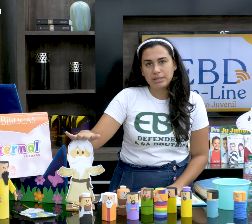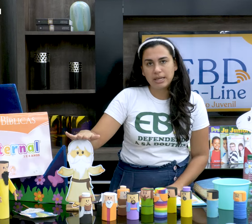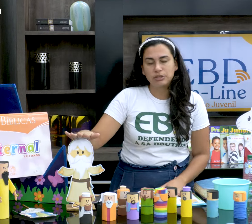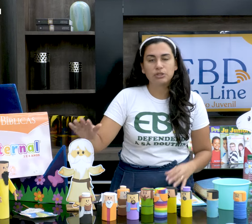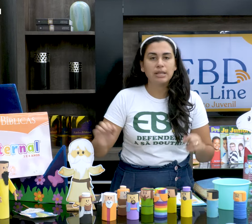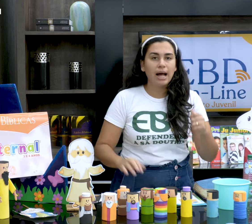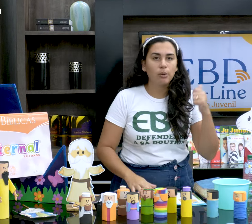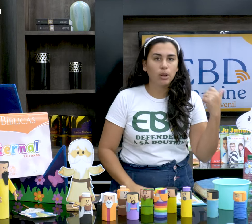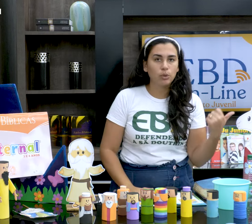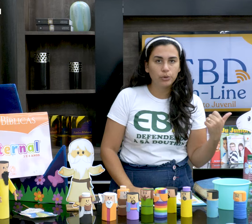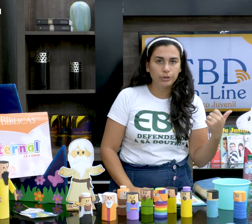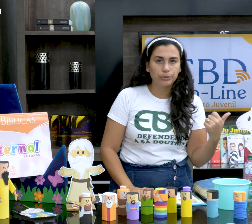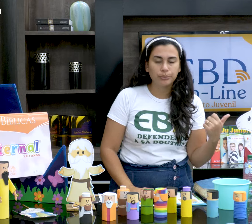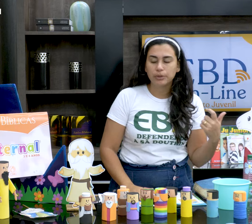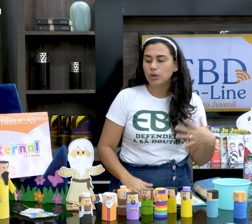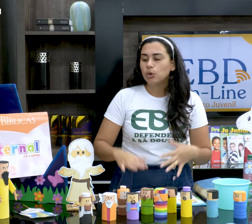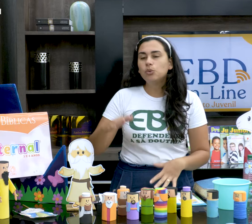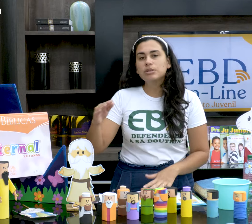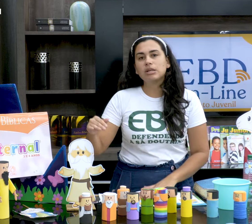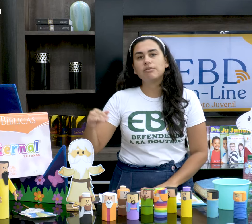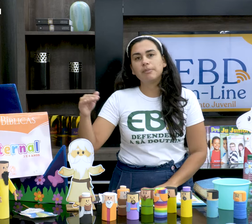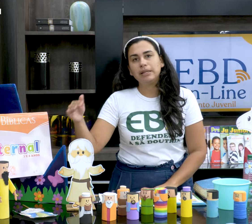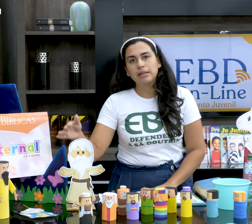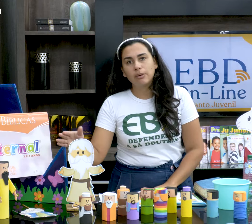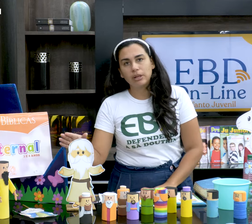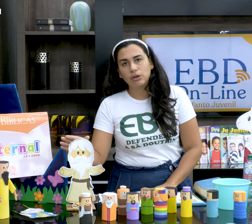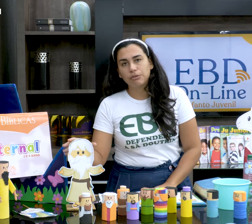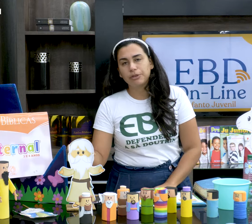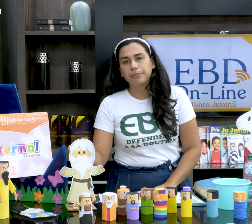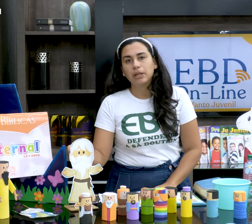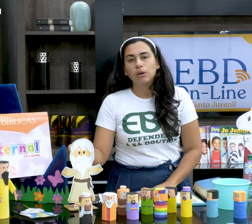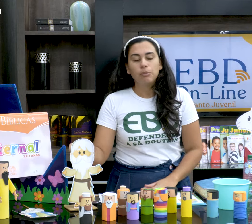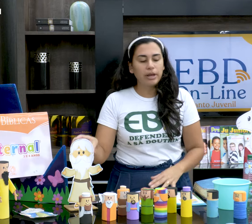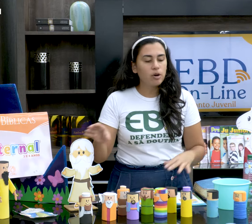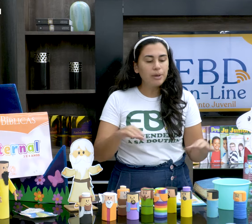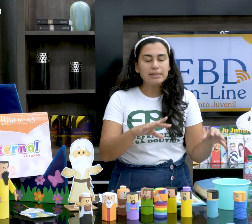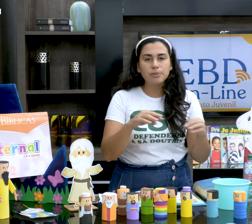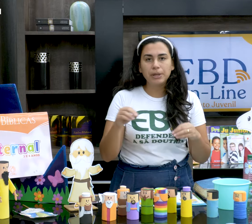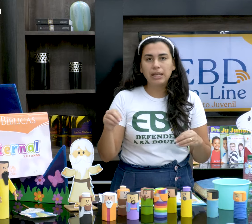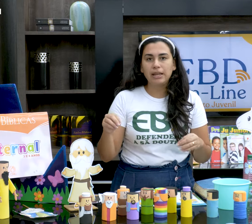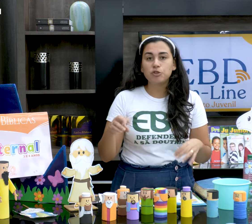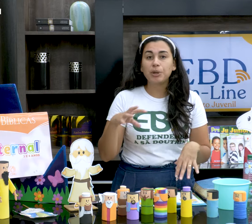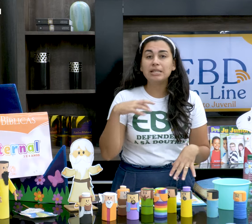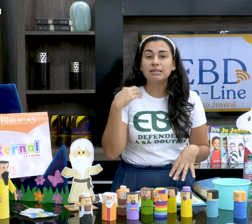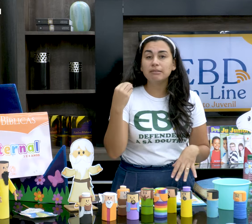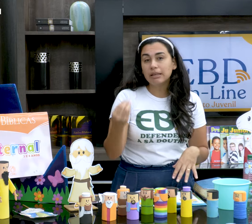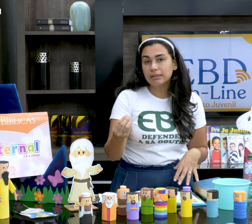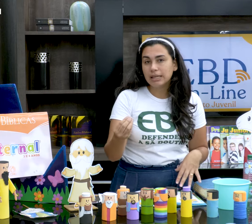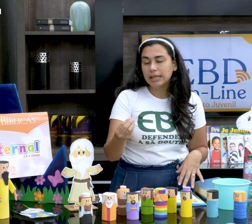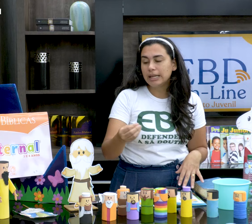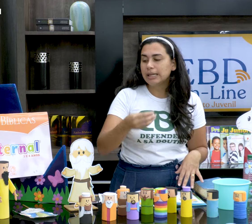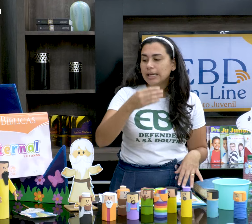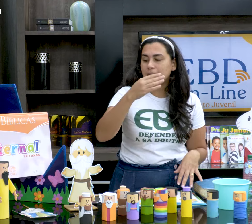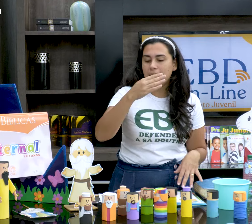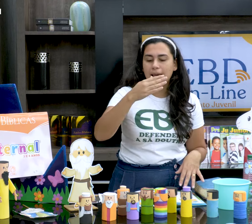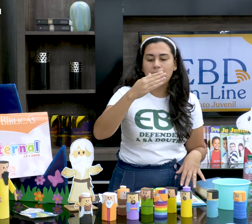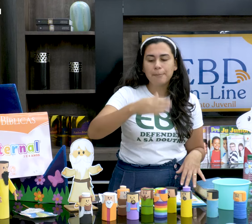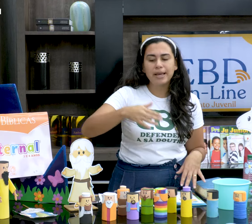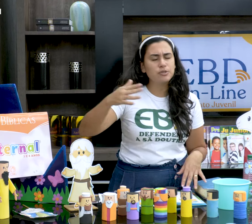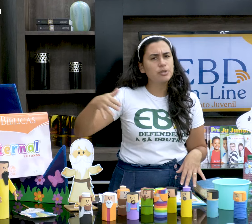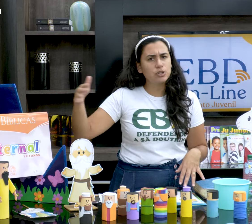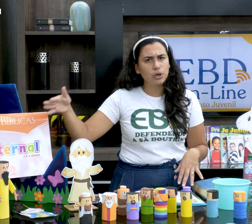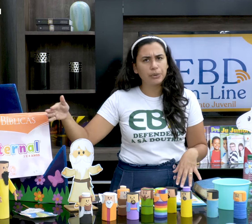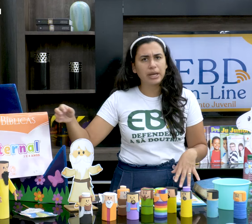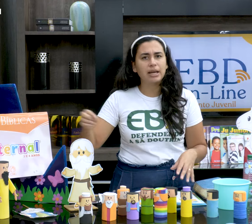ser o seu Moisés da aula 8, usa novamente na aula 9. Porque como eles são pequenininhos, para eles entenderem que é